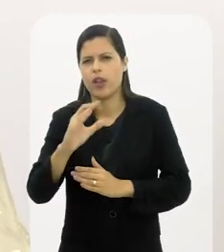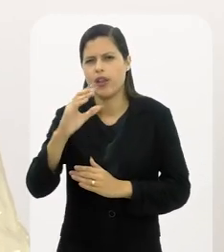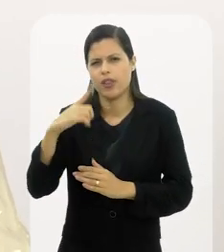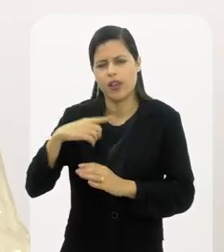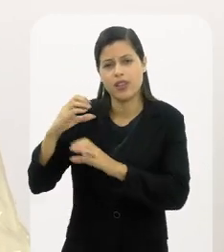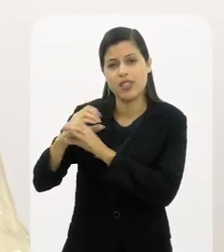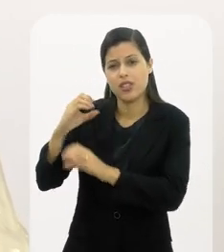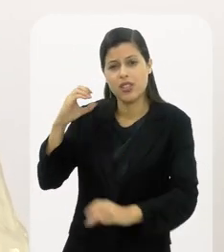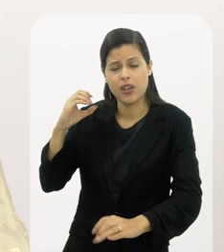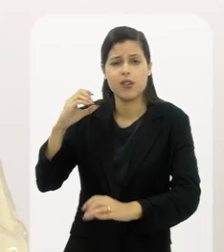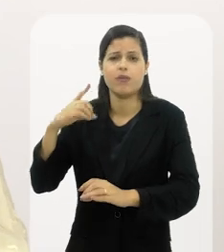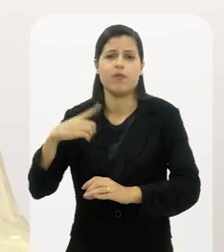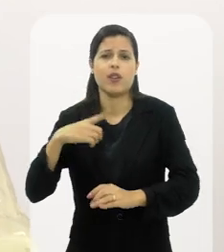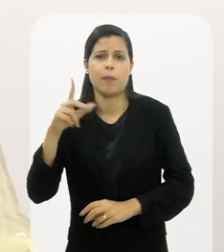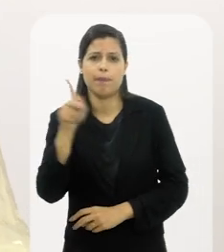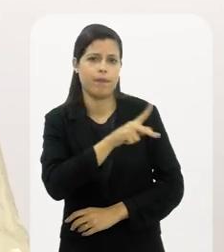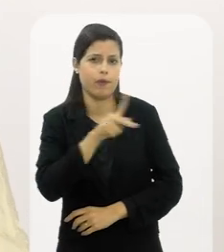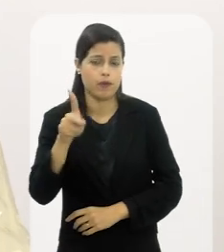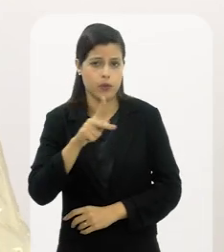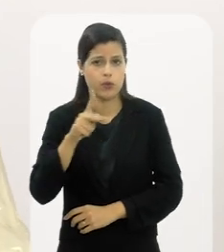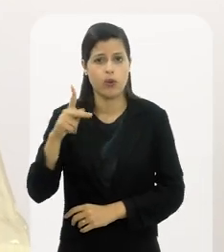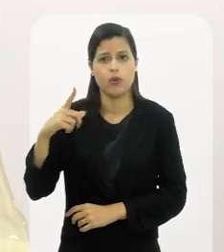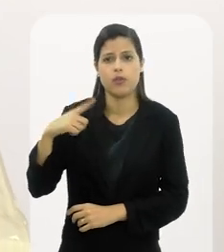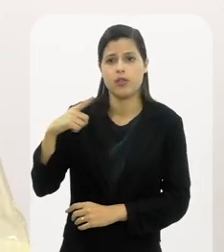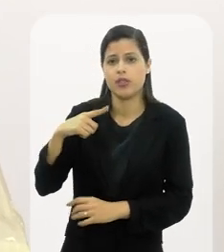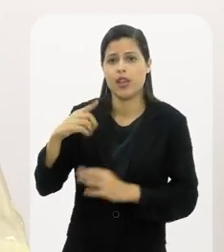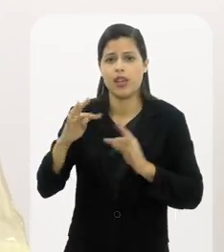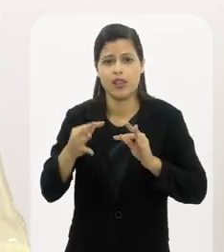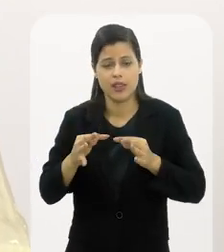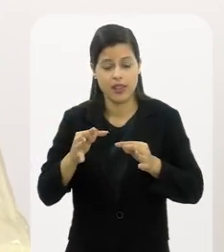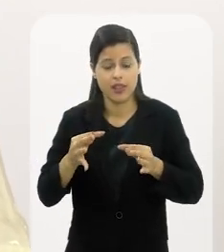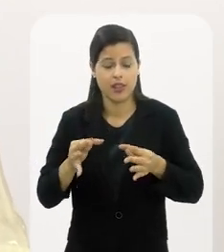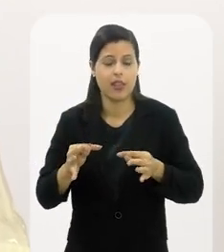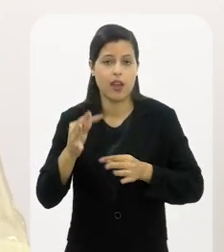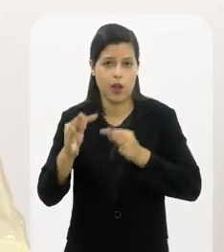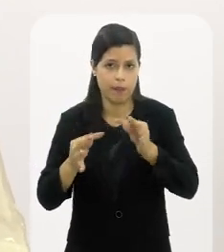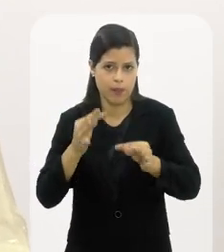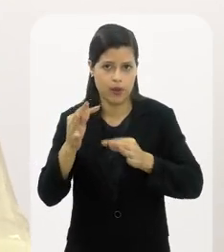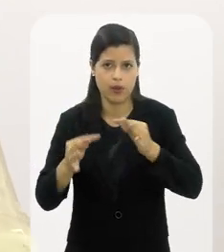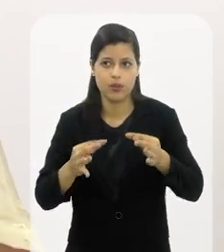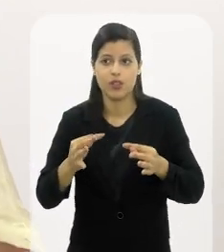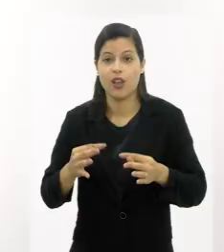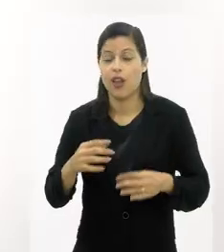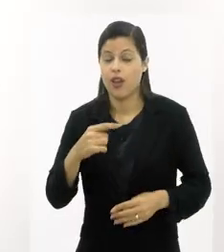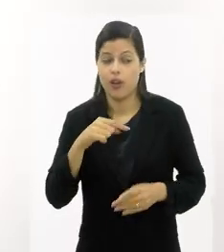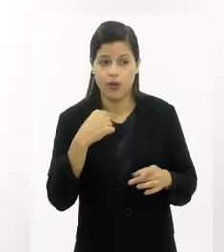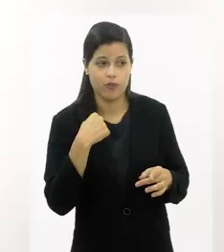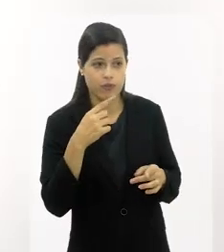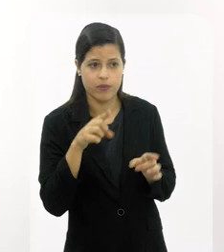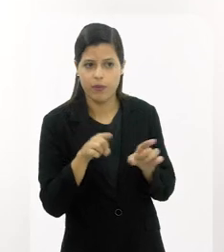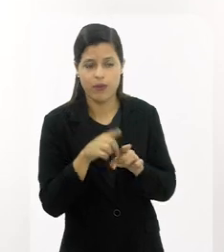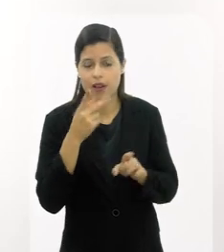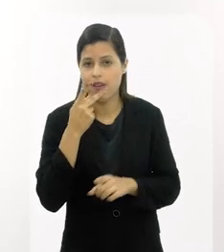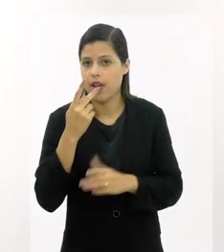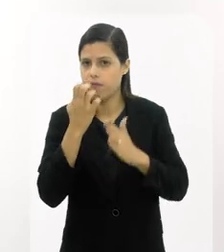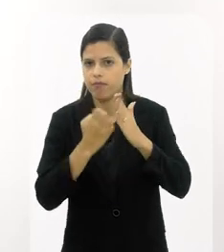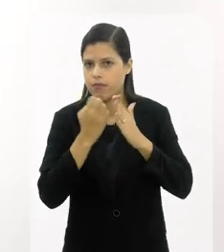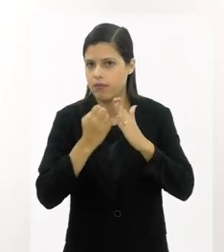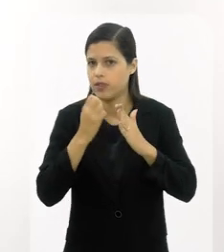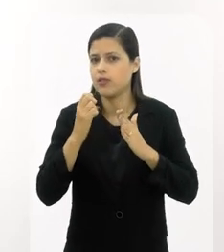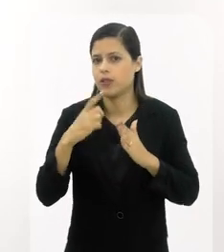bem diferentes. Tem engenheiro, tem professor, tem músico-terapeuta. A gente só não vai falar a empresa, mas tem diretor